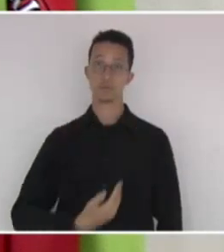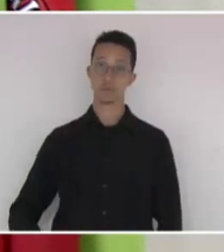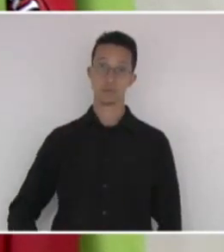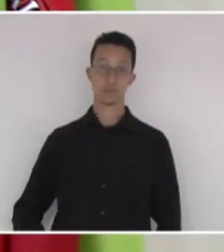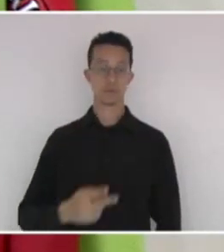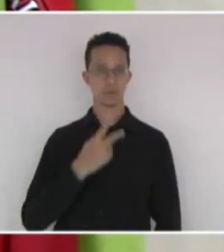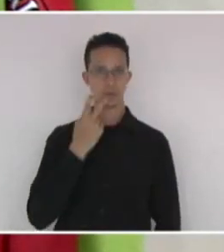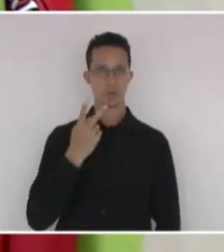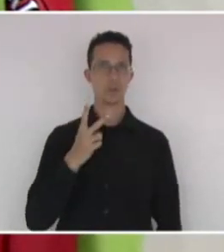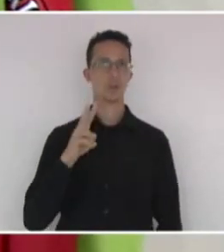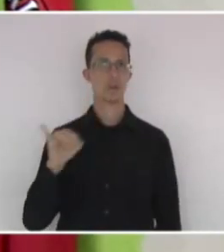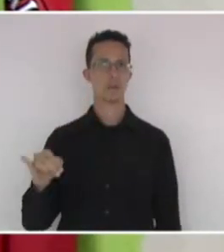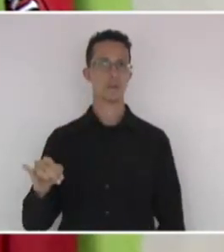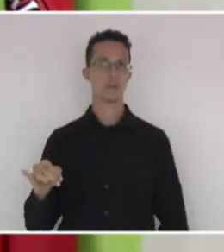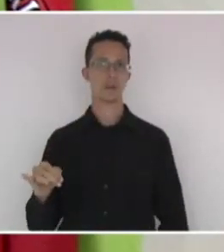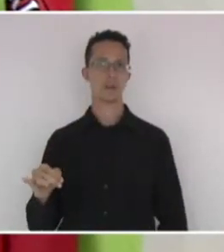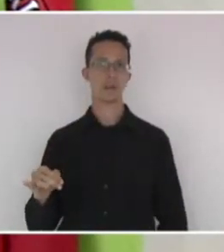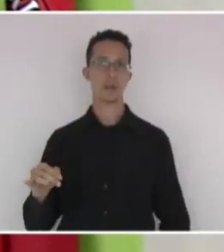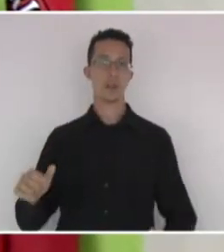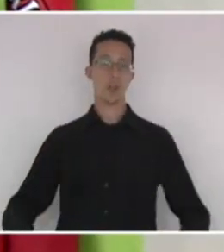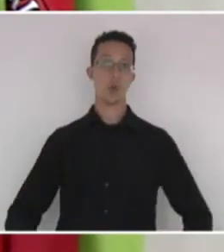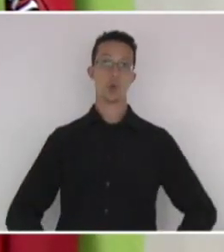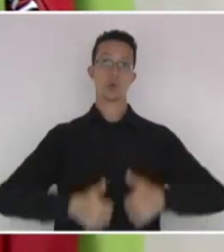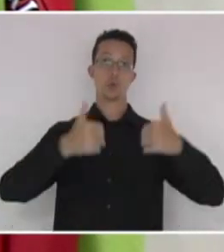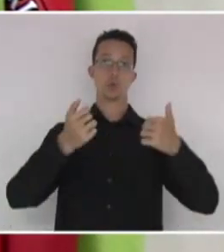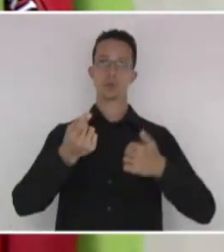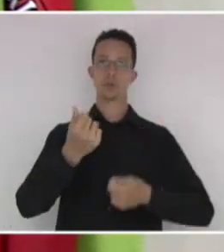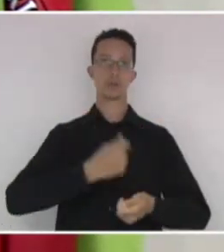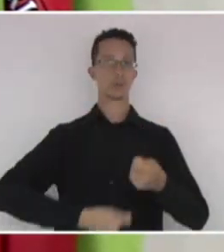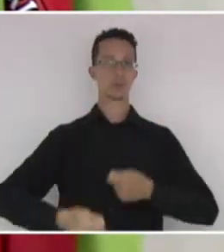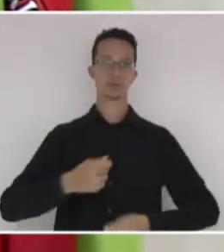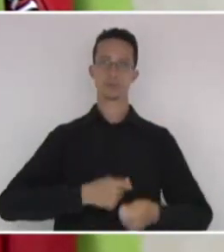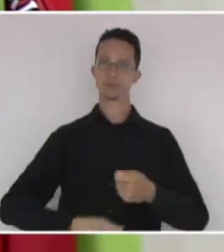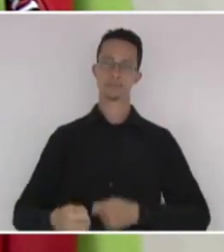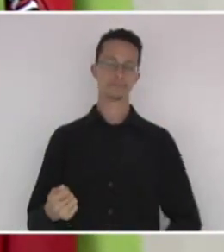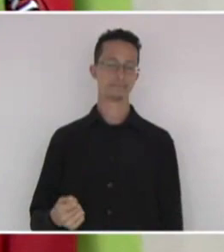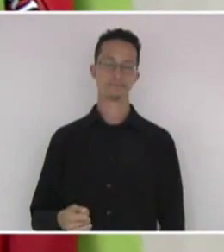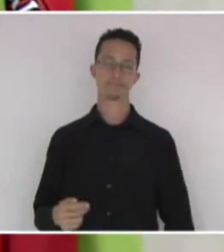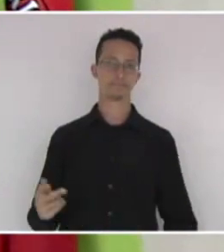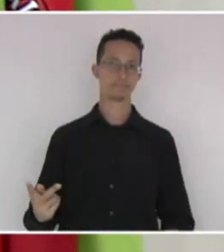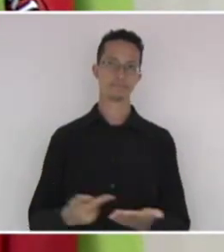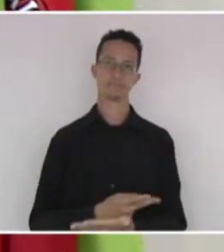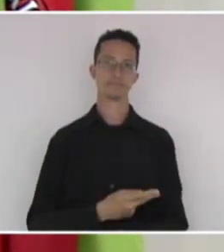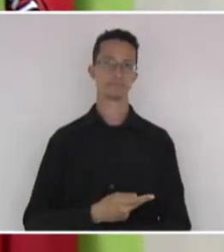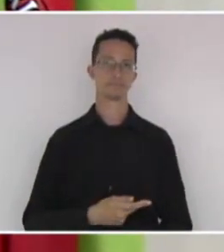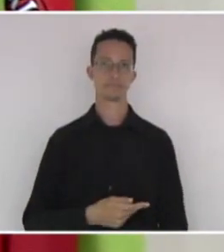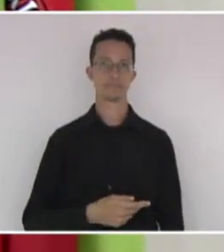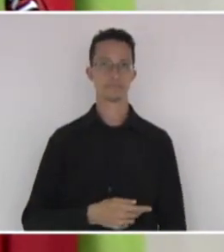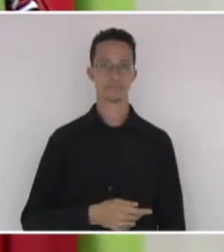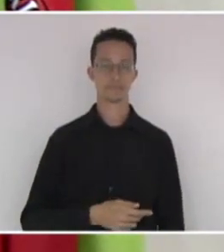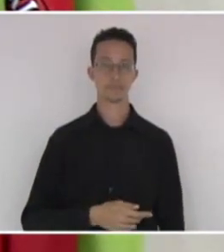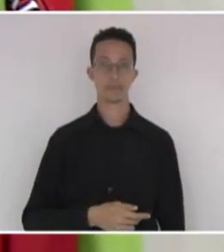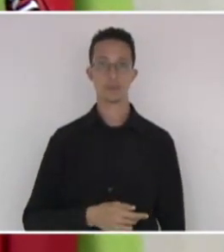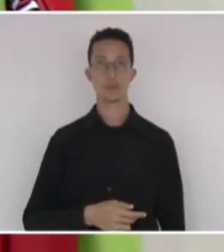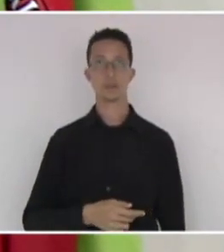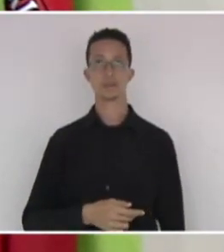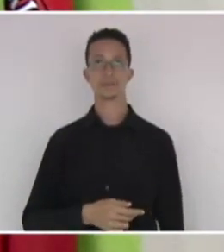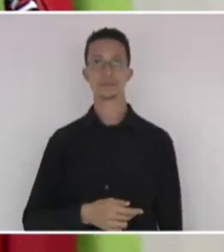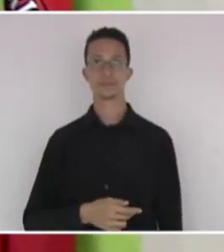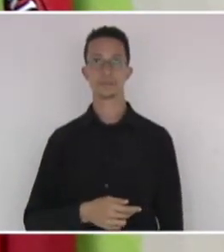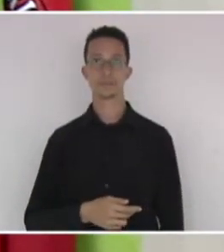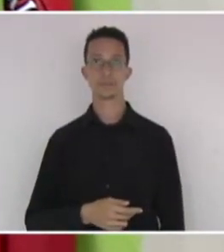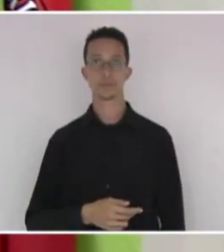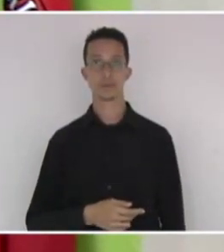Lê do engano, o montante de recursos transferido via pagamento de benefícios é superior ao